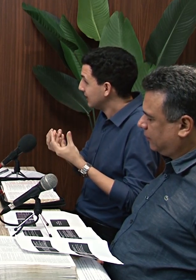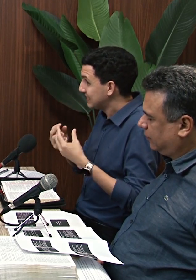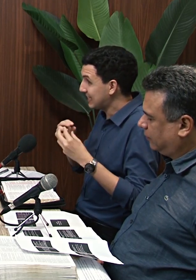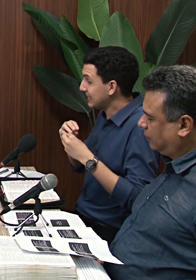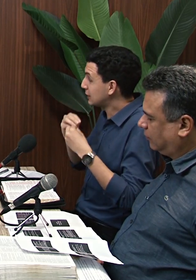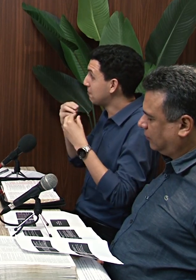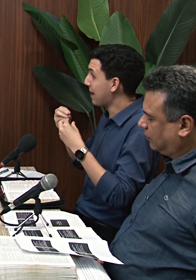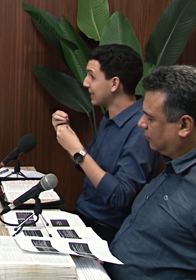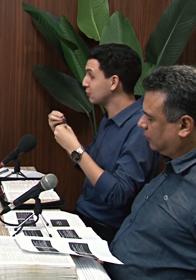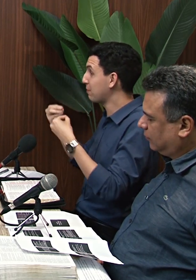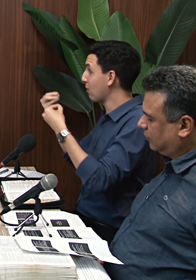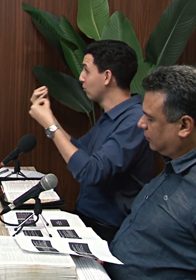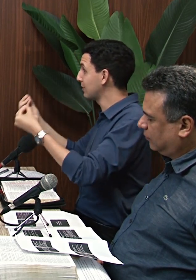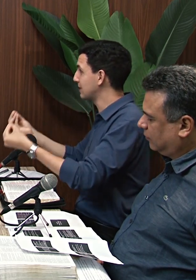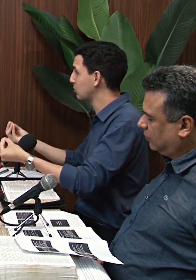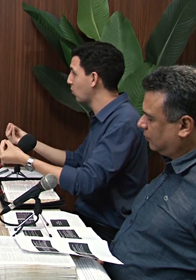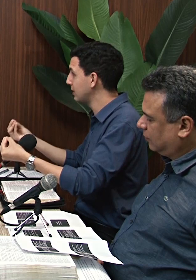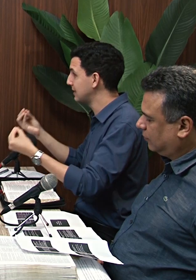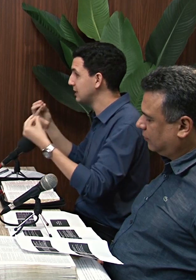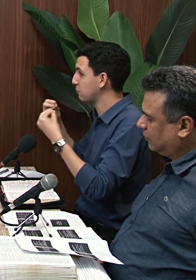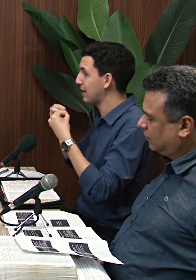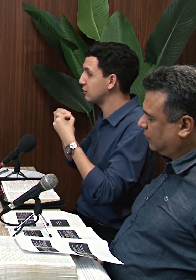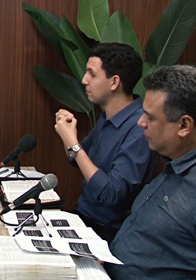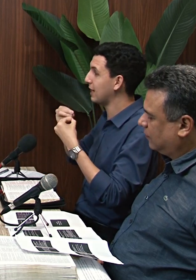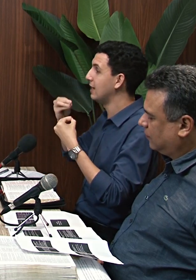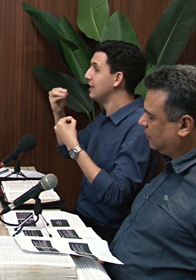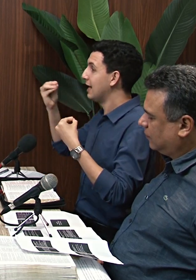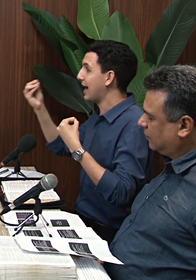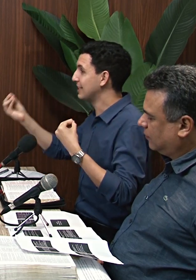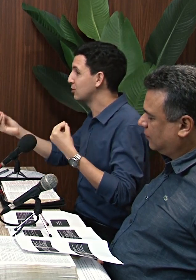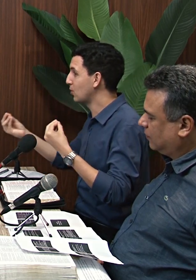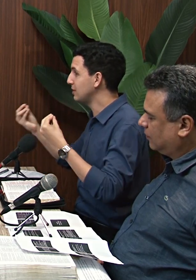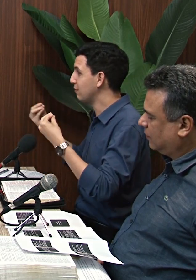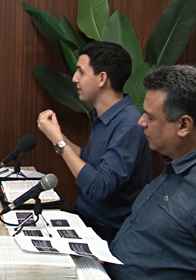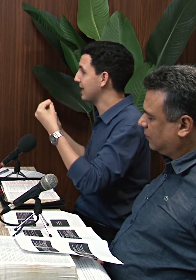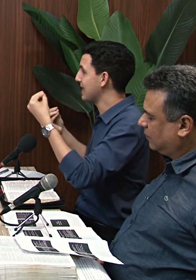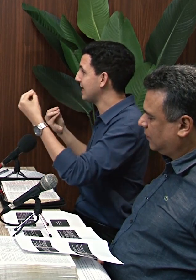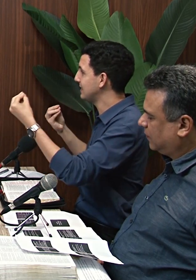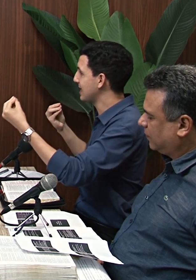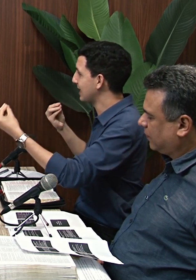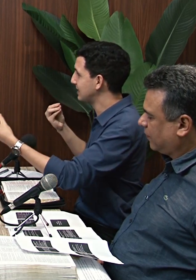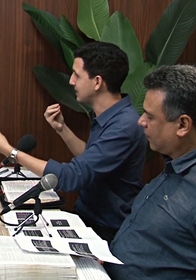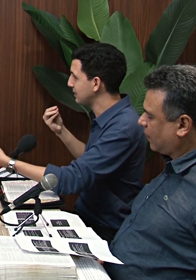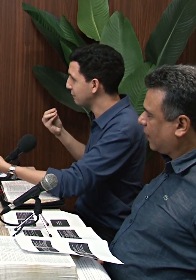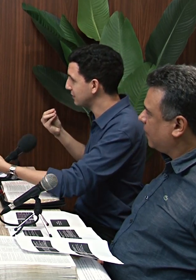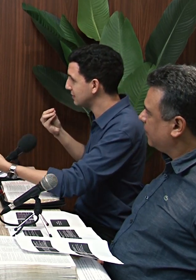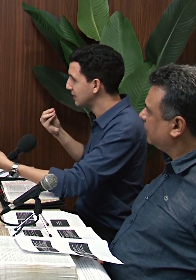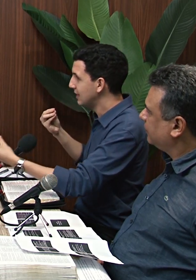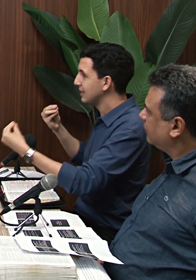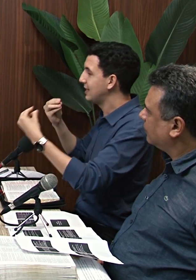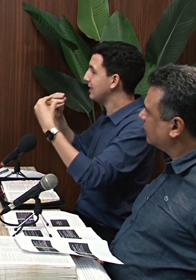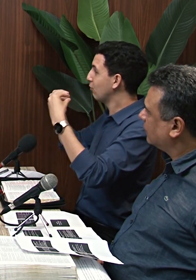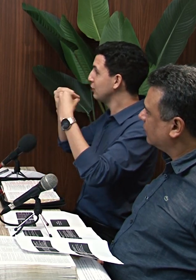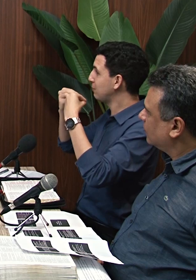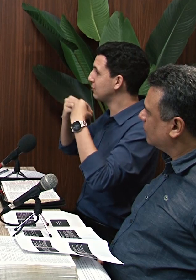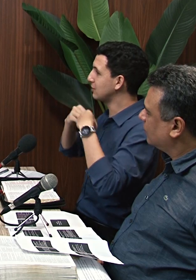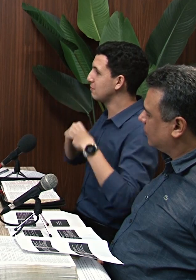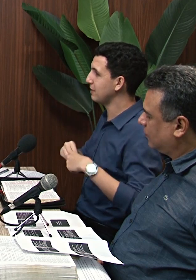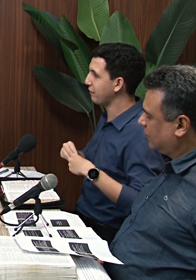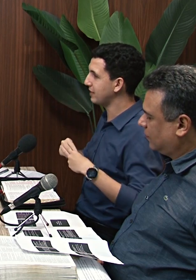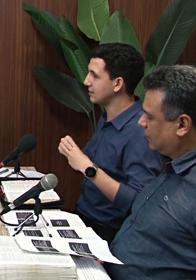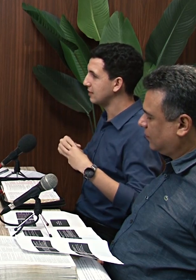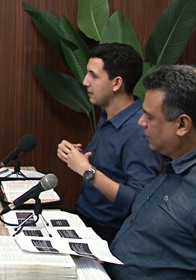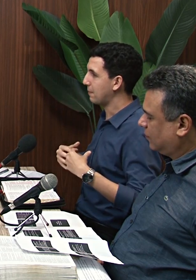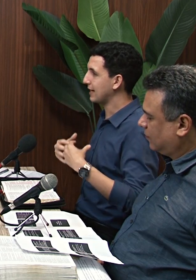cheio, sem espaço para outras coisas, sem espaço para razões e verdades relativas, que o Espírito